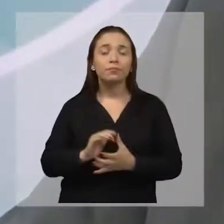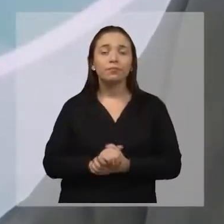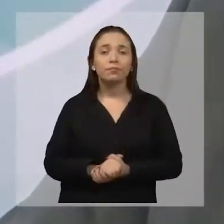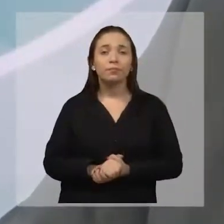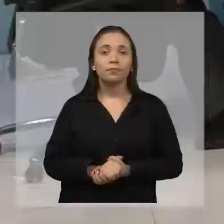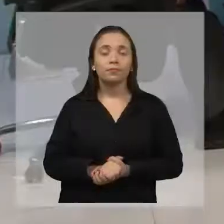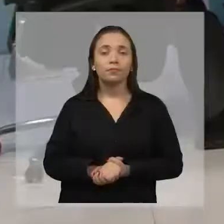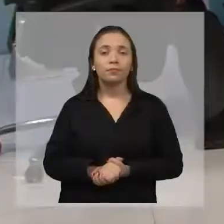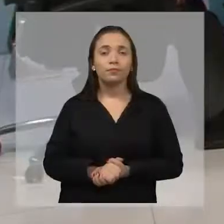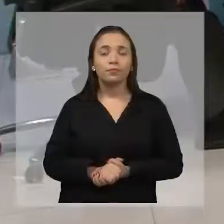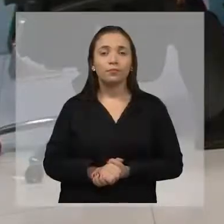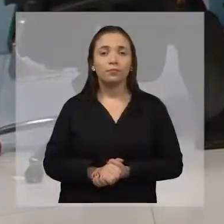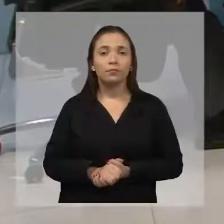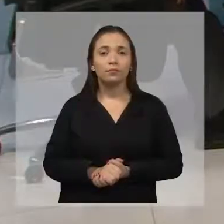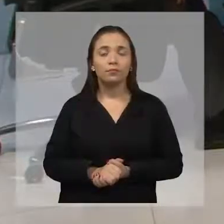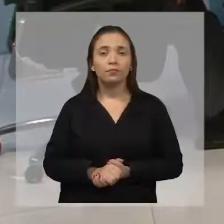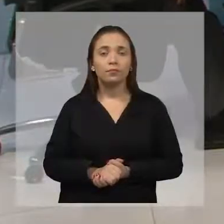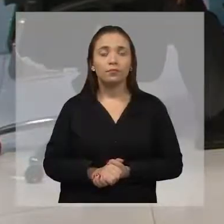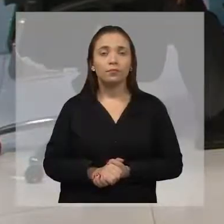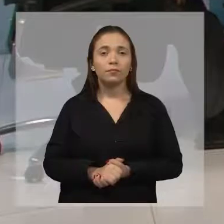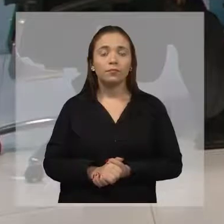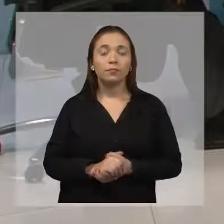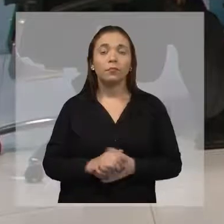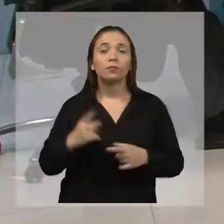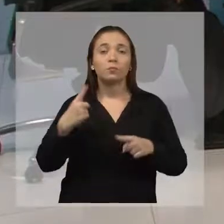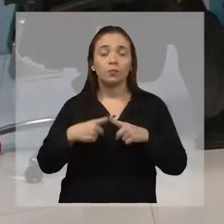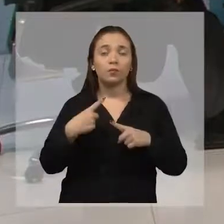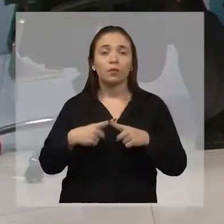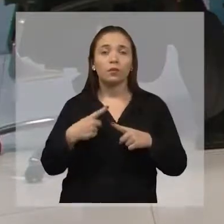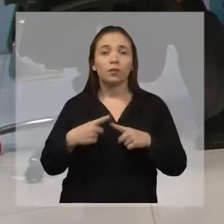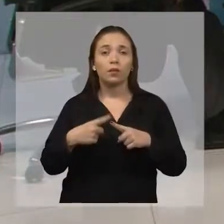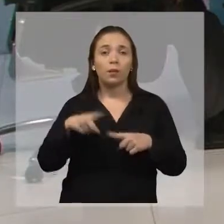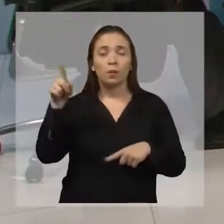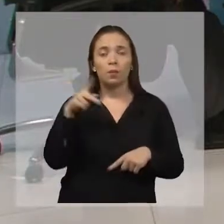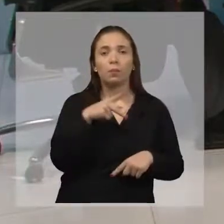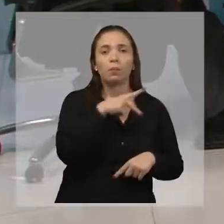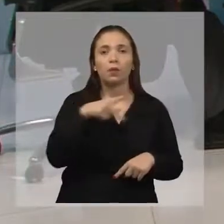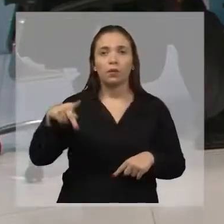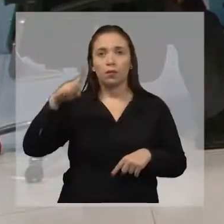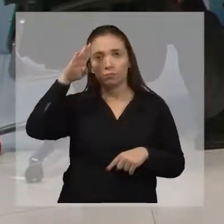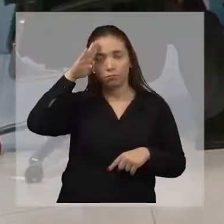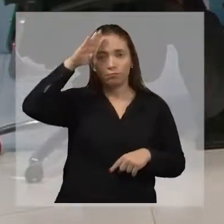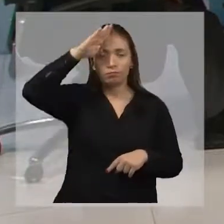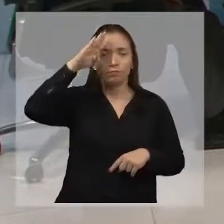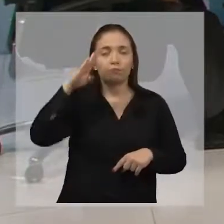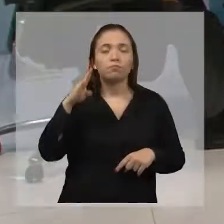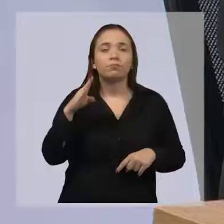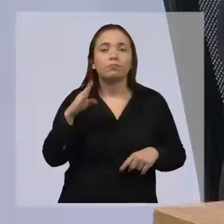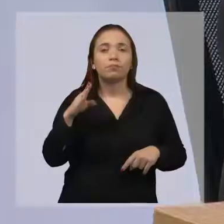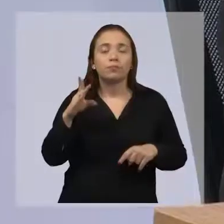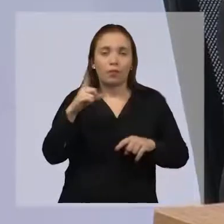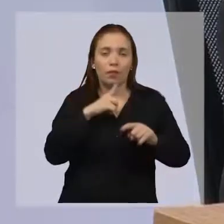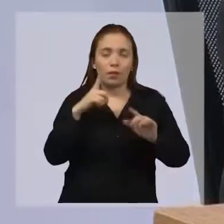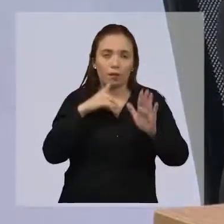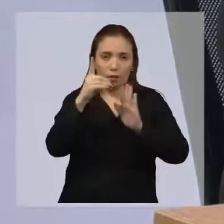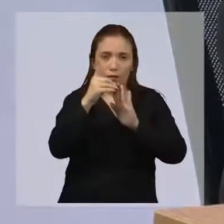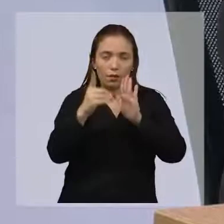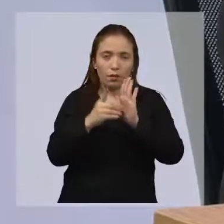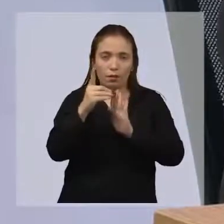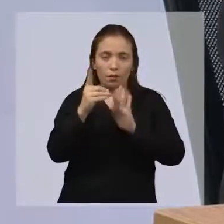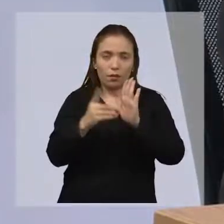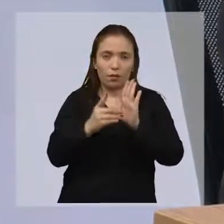Rodrigues teve não só o seu pai caçado, preso também na época, certamente é uma personalidade,